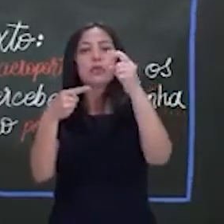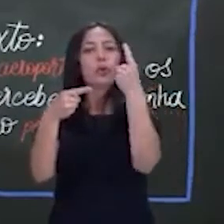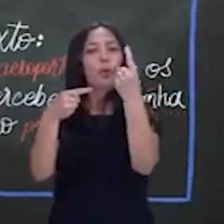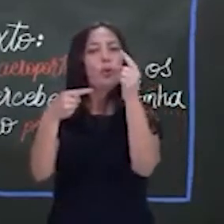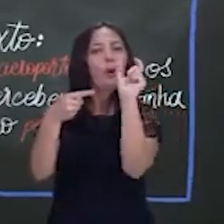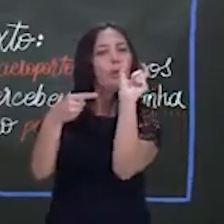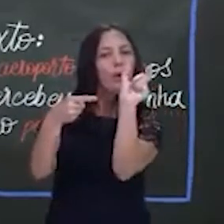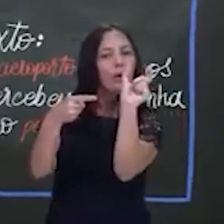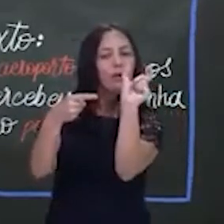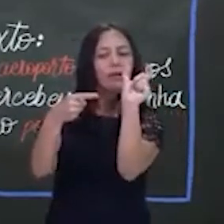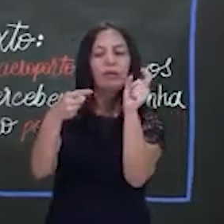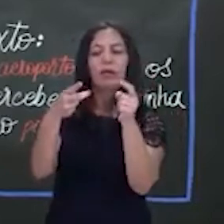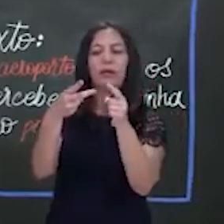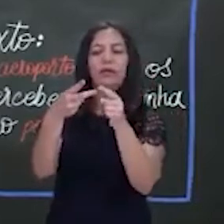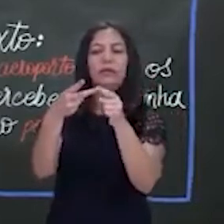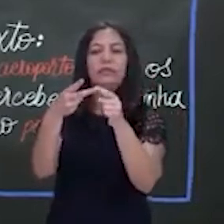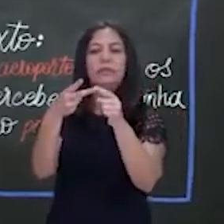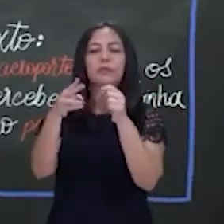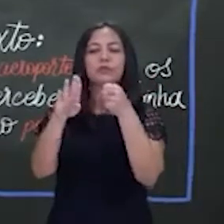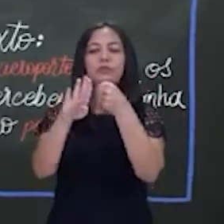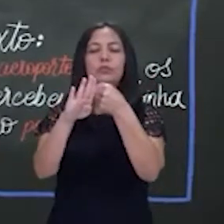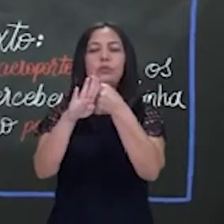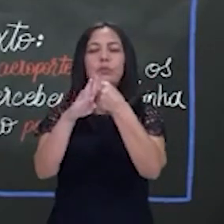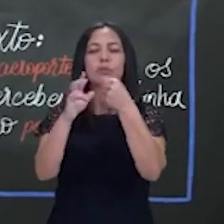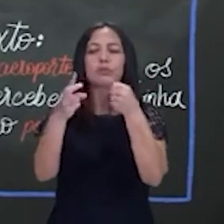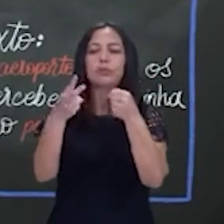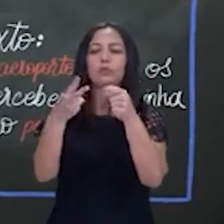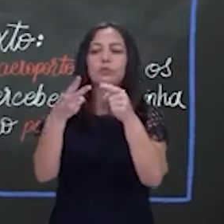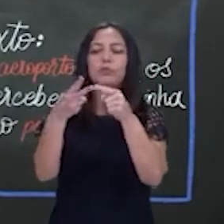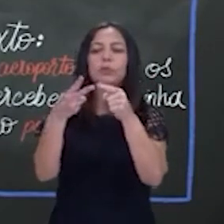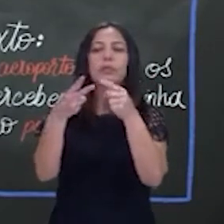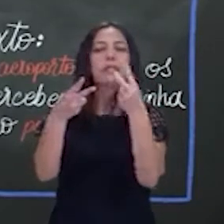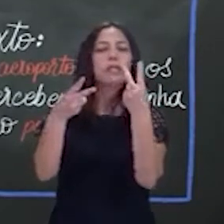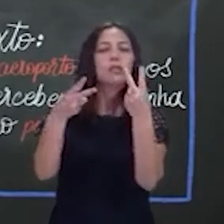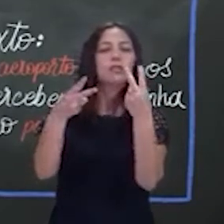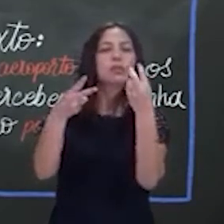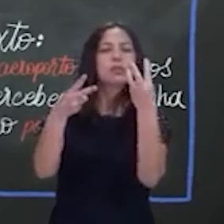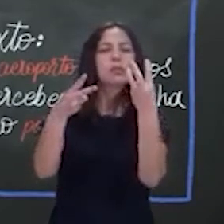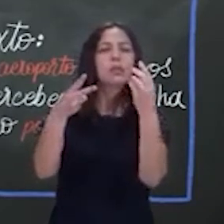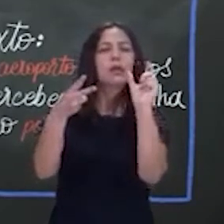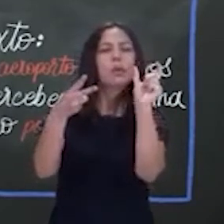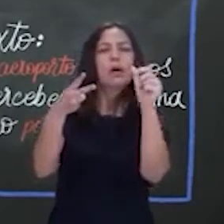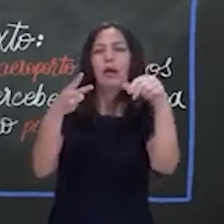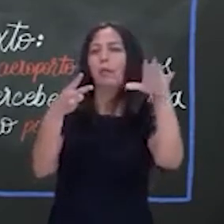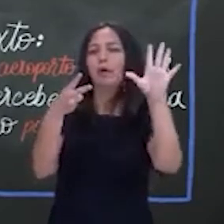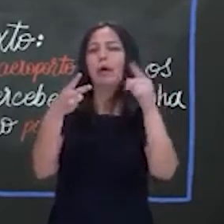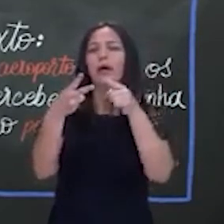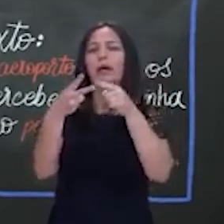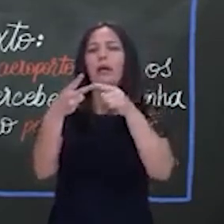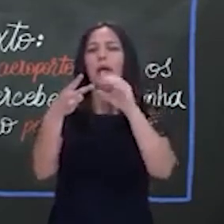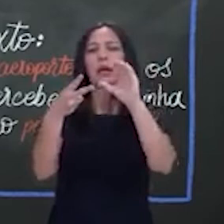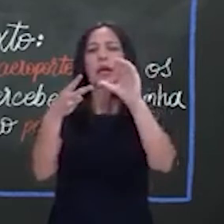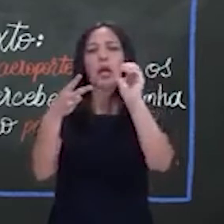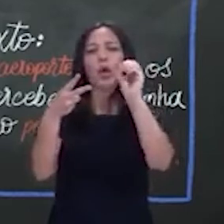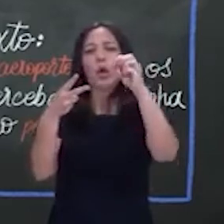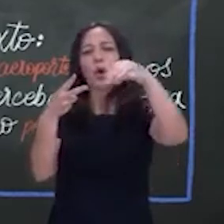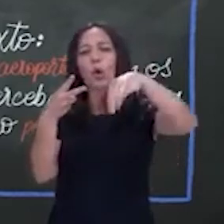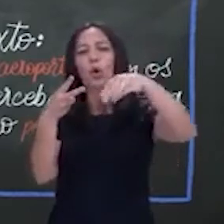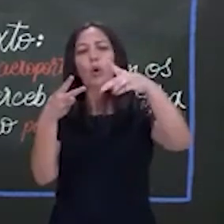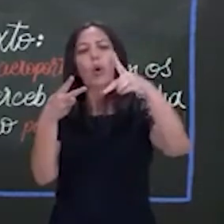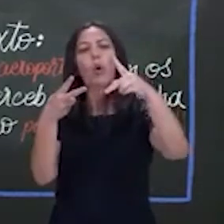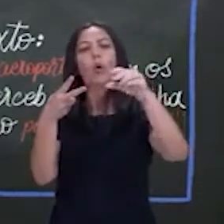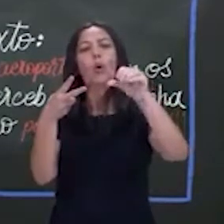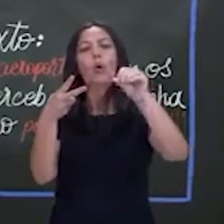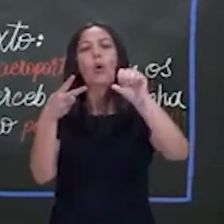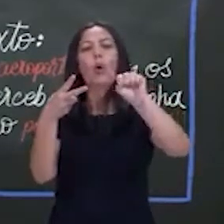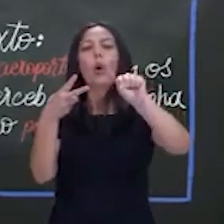por uma palavra, substantivos simples. Substantivos formados por mais de uma palavra, substantivos compostos. Mas